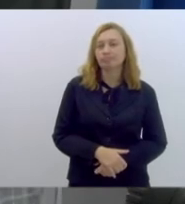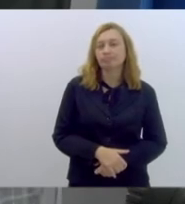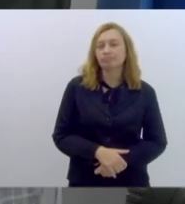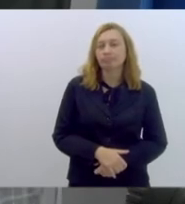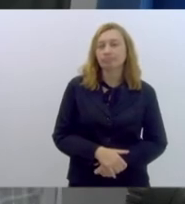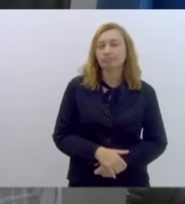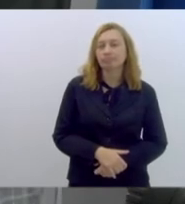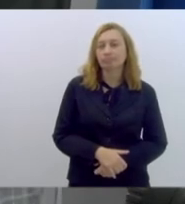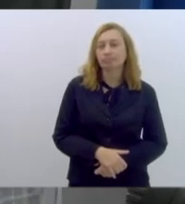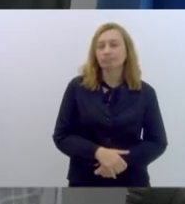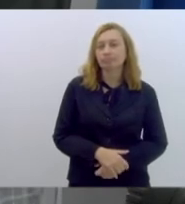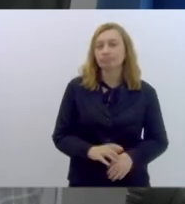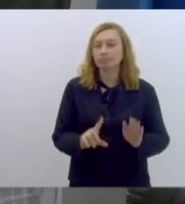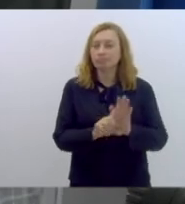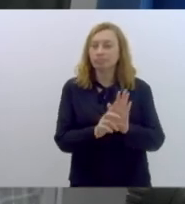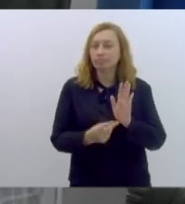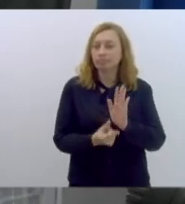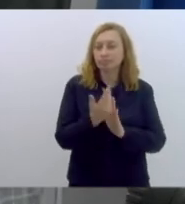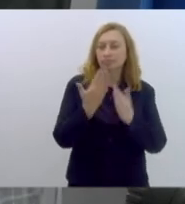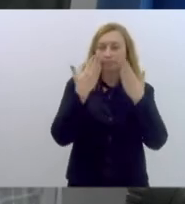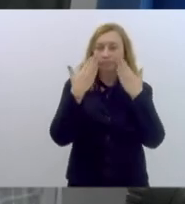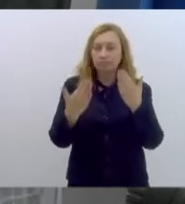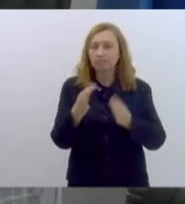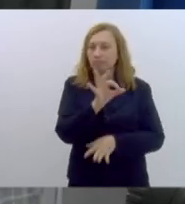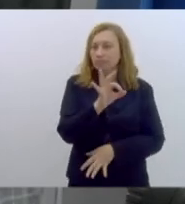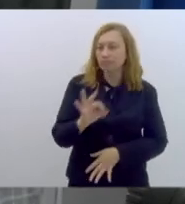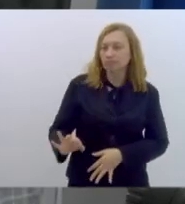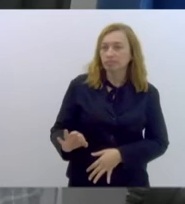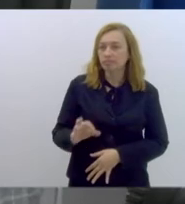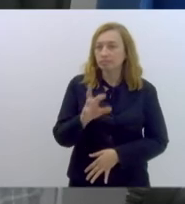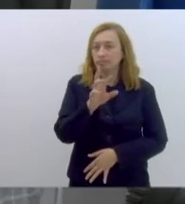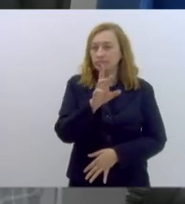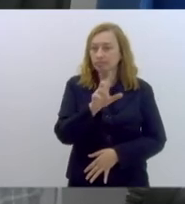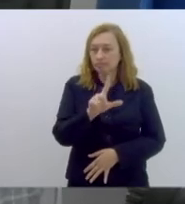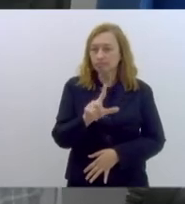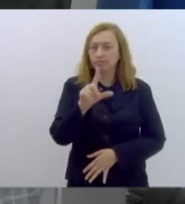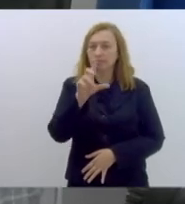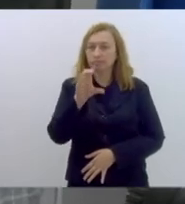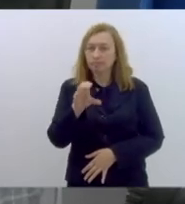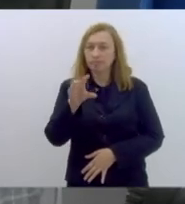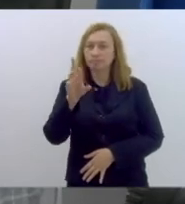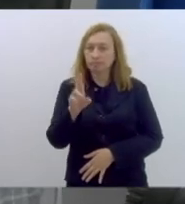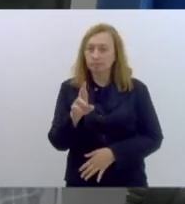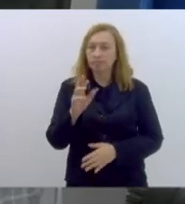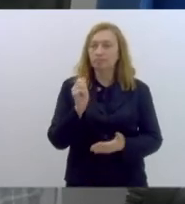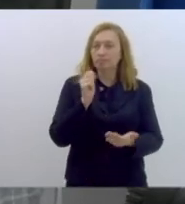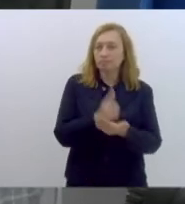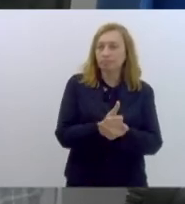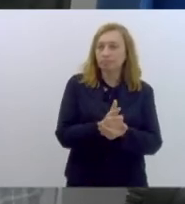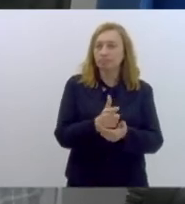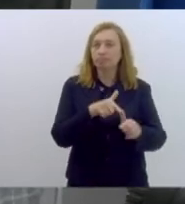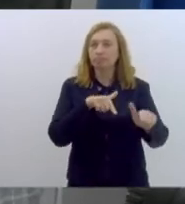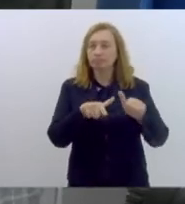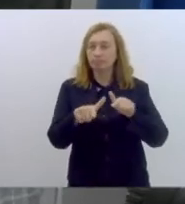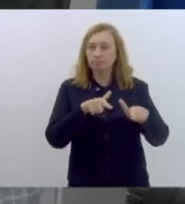conforme a PLDO apresentado, o percentual de RCL que poderá ser comprometido para o pagamento do serviço da